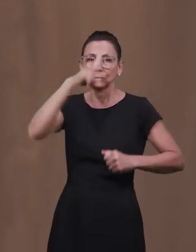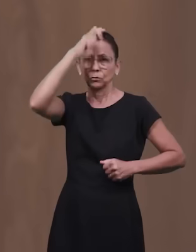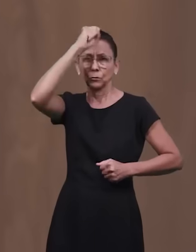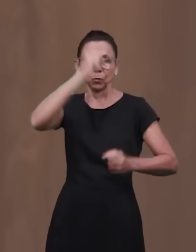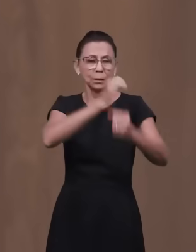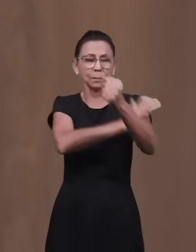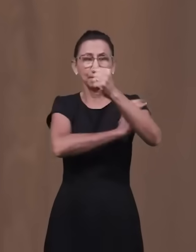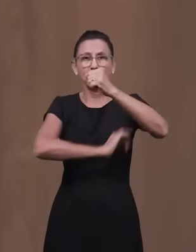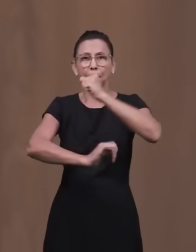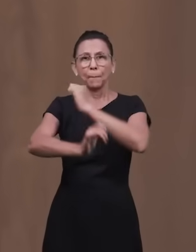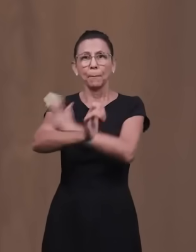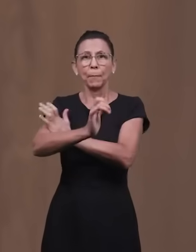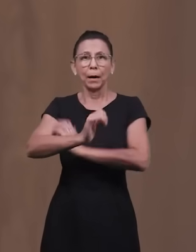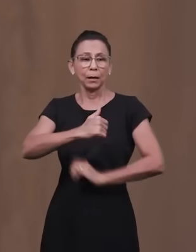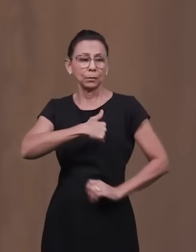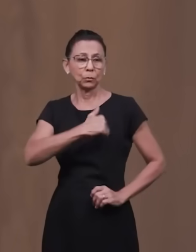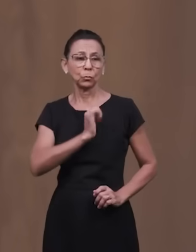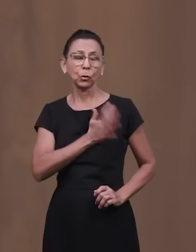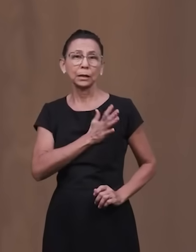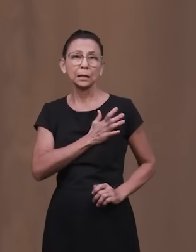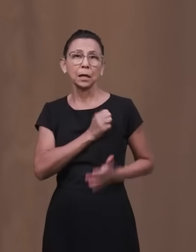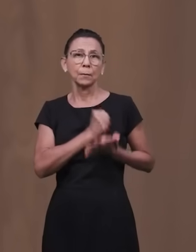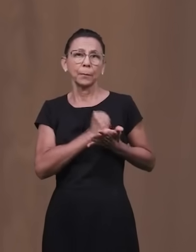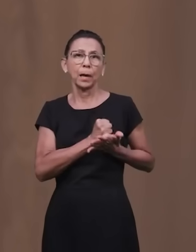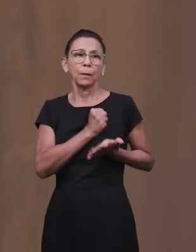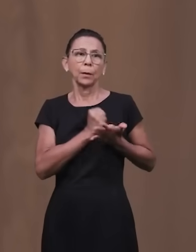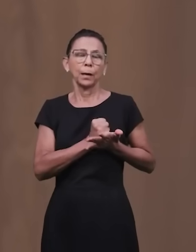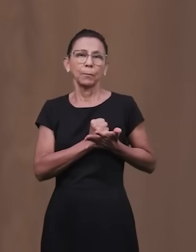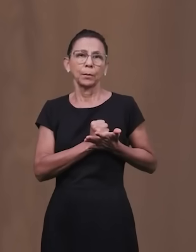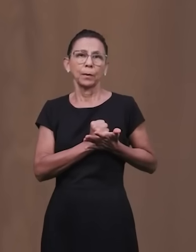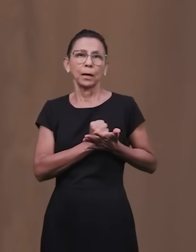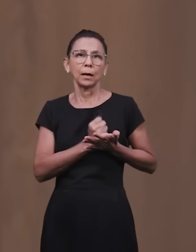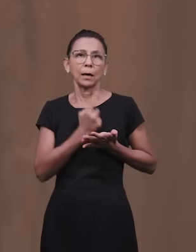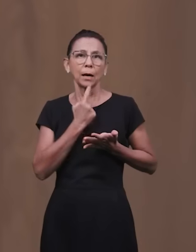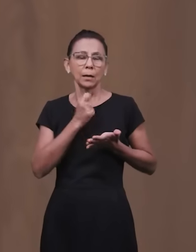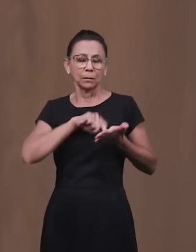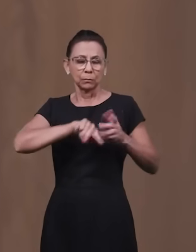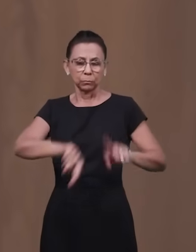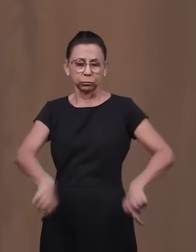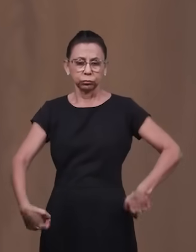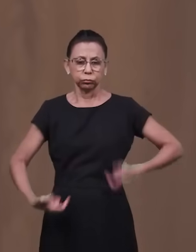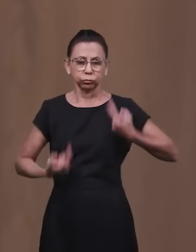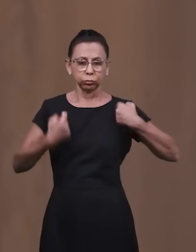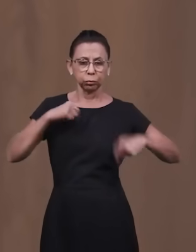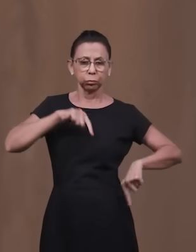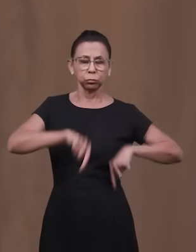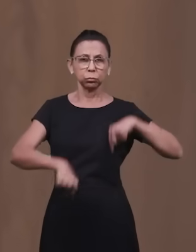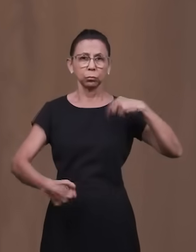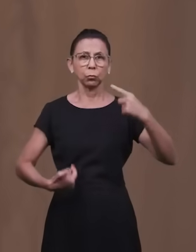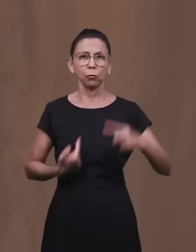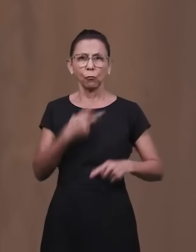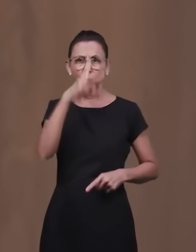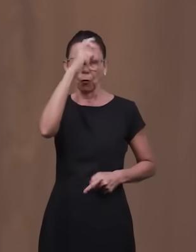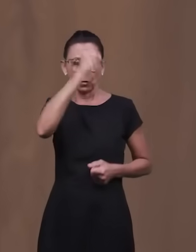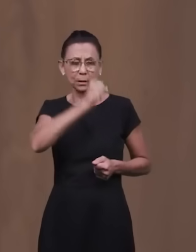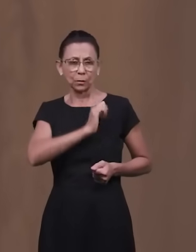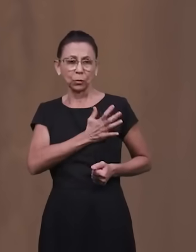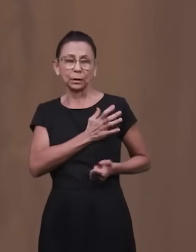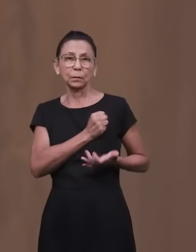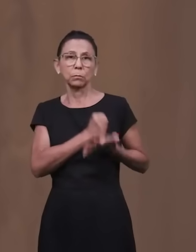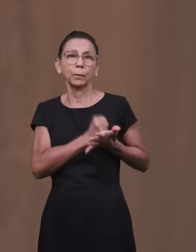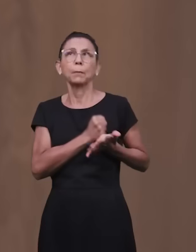musculatura, compreende? Então o coração vai bombear mais sangue para irrigar essa musculatura mais. O que é que vai